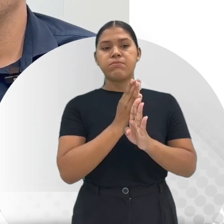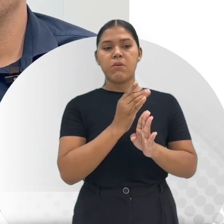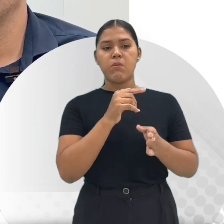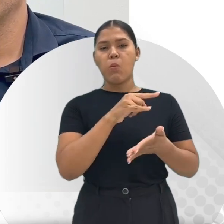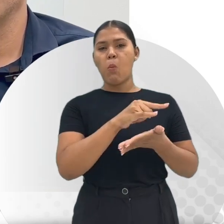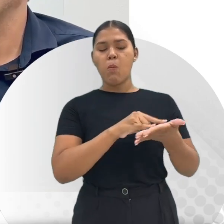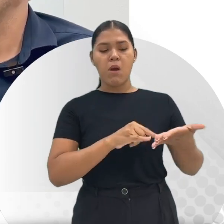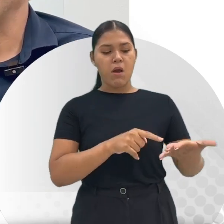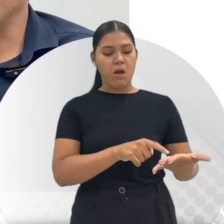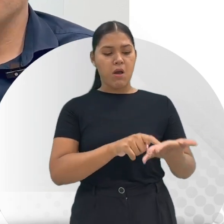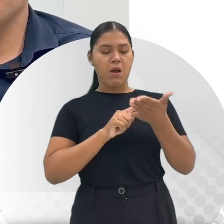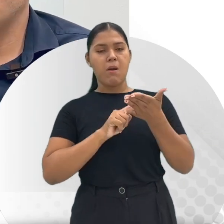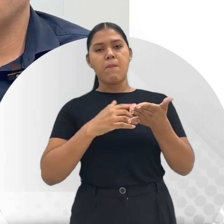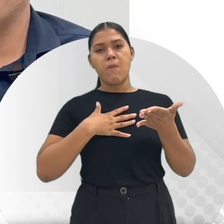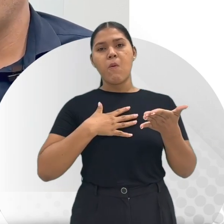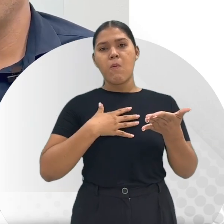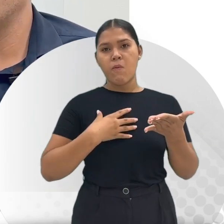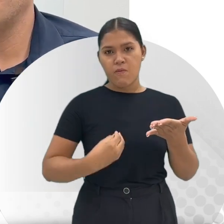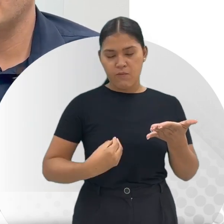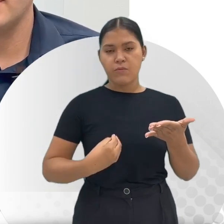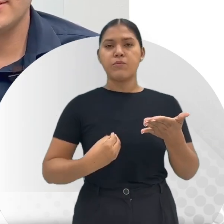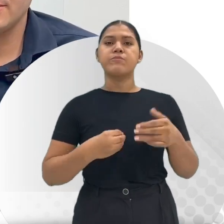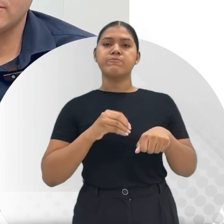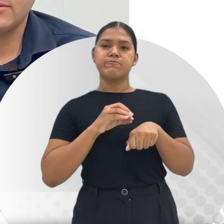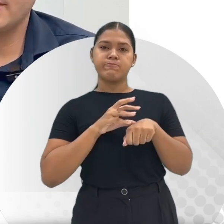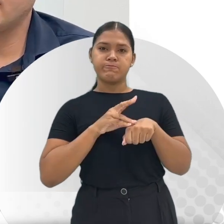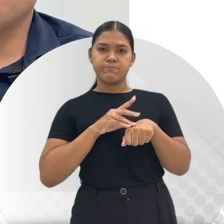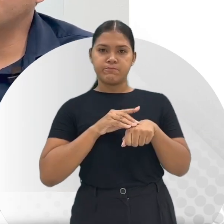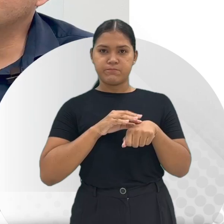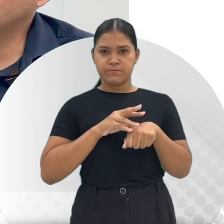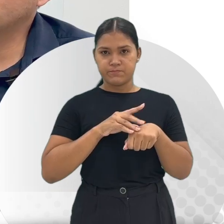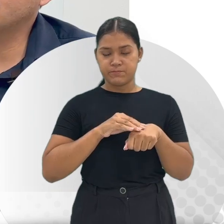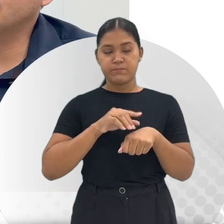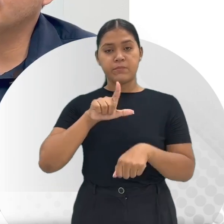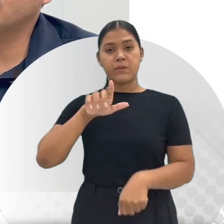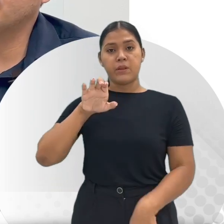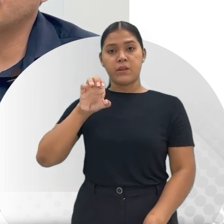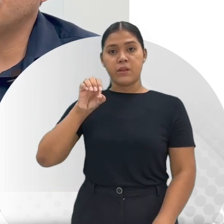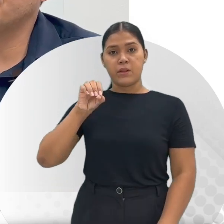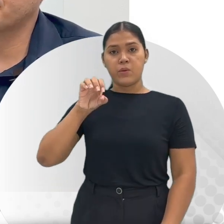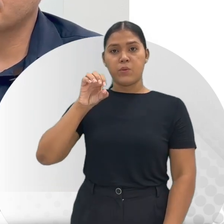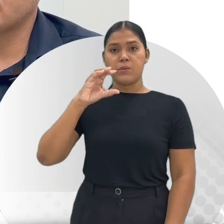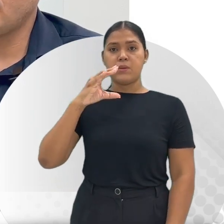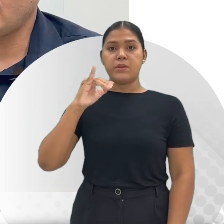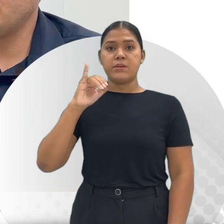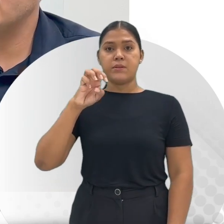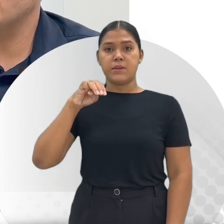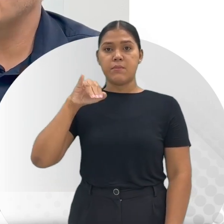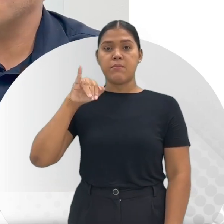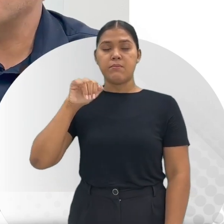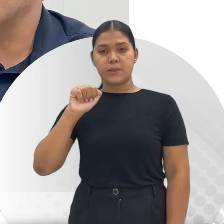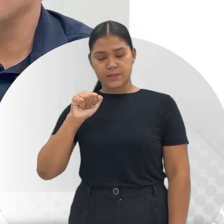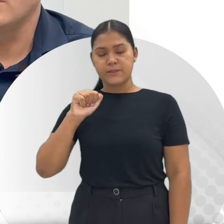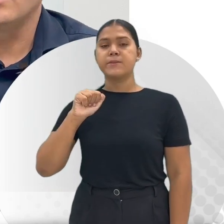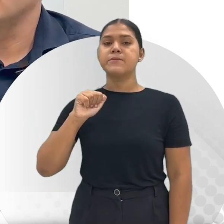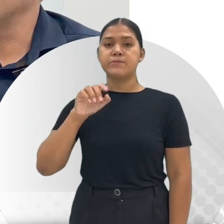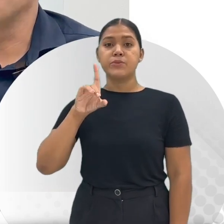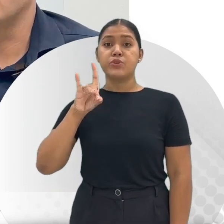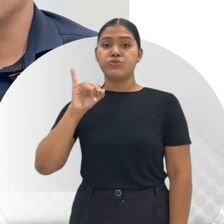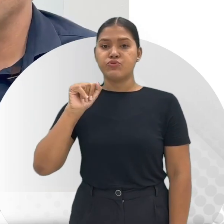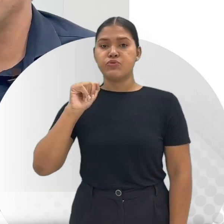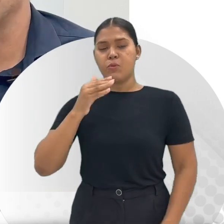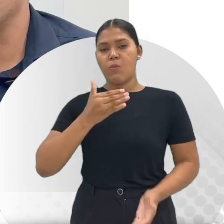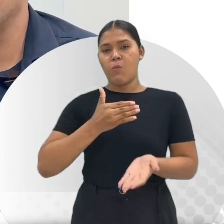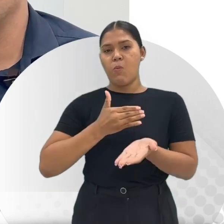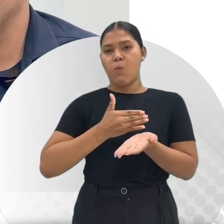Daí tá fazendo tratamento. Ele já encerrou o tratamento, né? Graças a Deus tá tudo bem agora. Encerrou em dezembro do ano passado. Mas foi um dia que começou